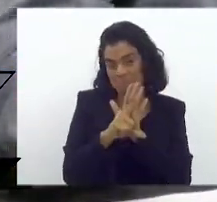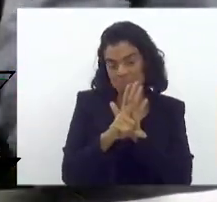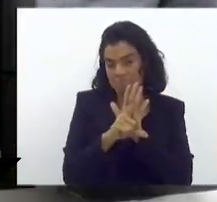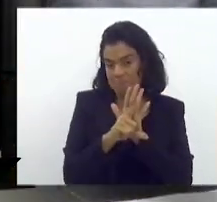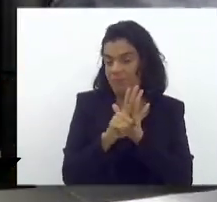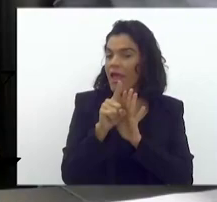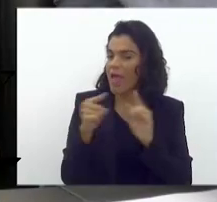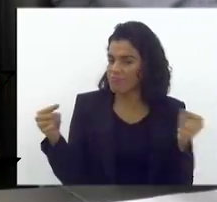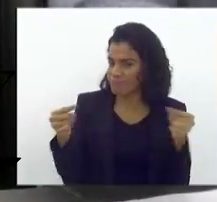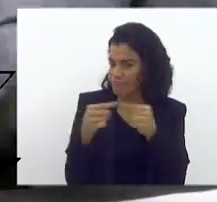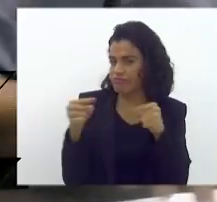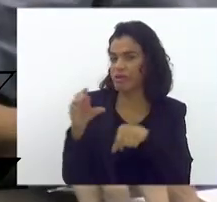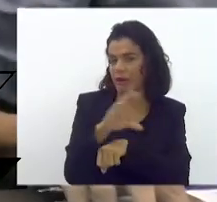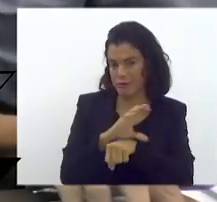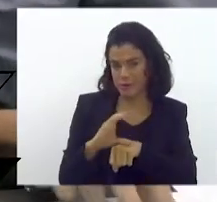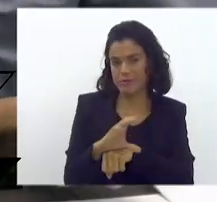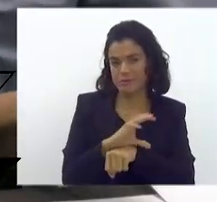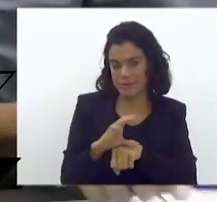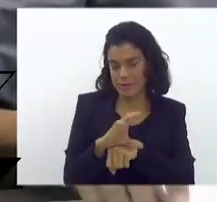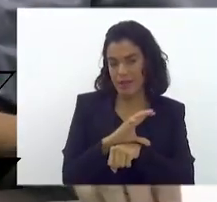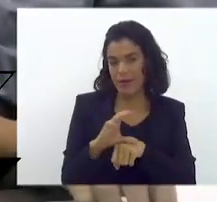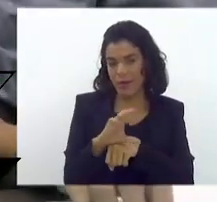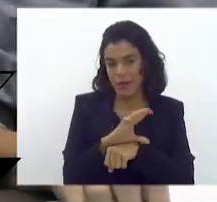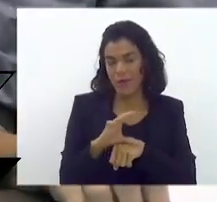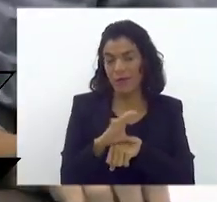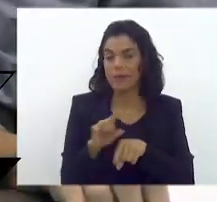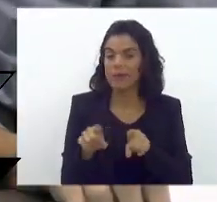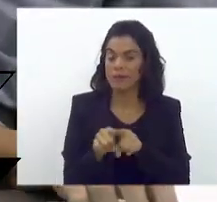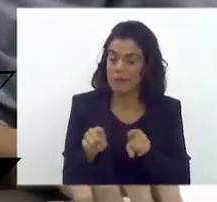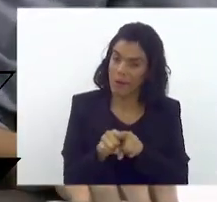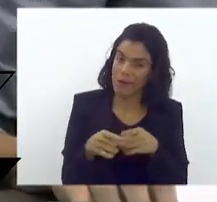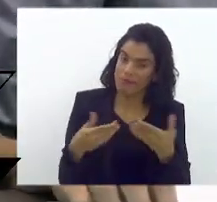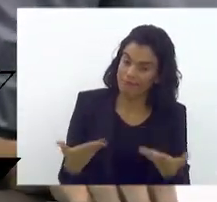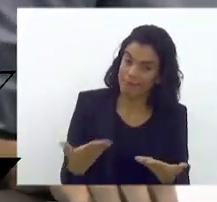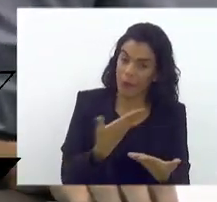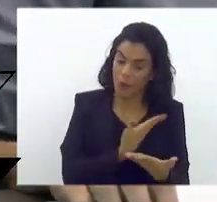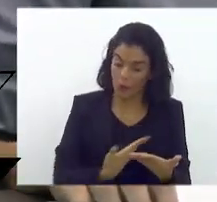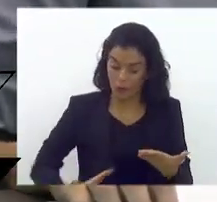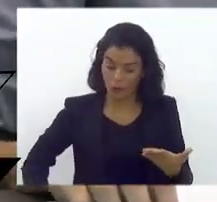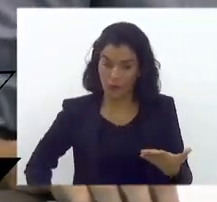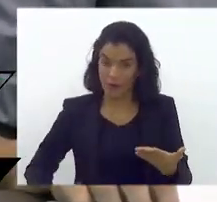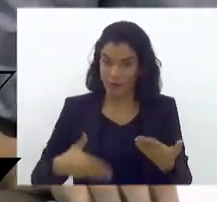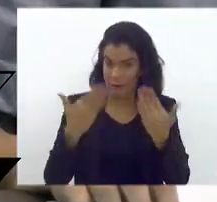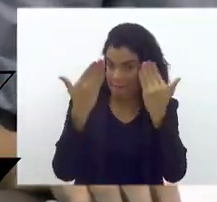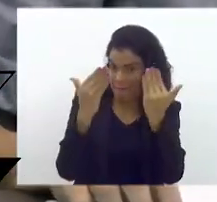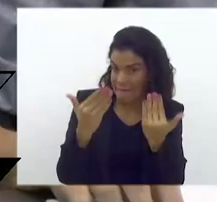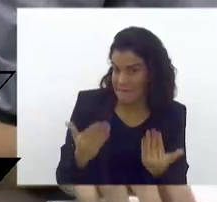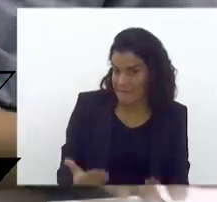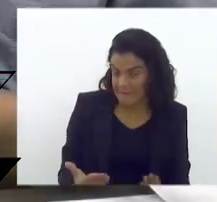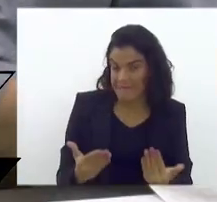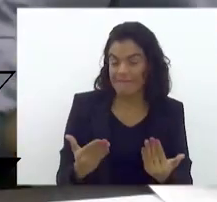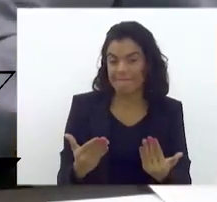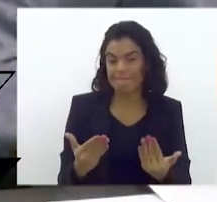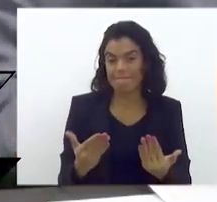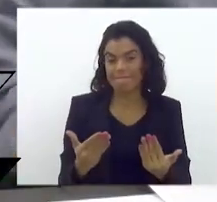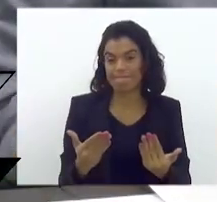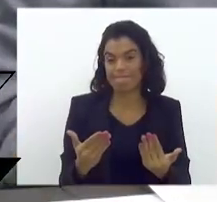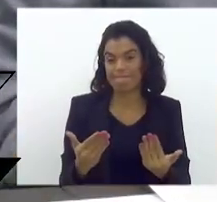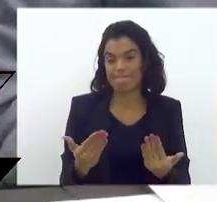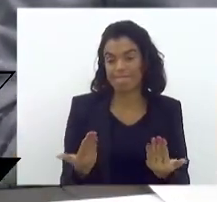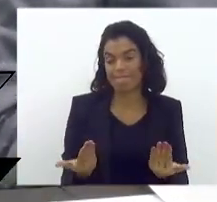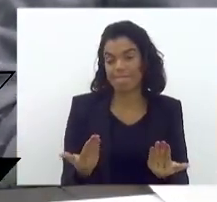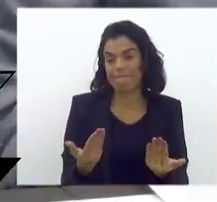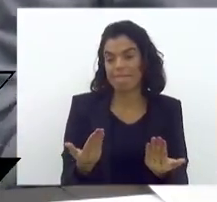é constitucional e caberá, então, ao governo usar os vários fundos que existem,